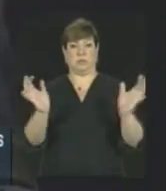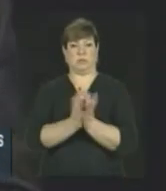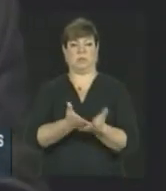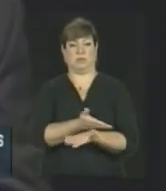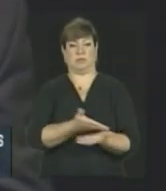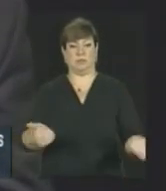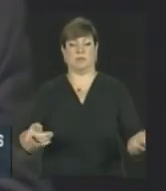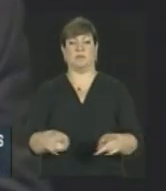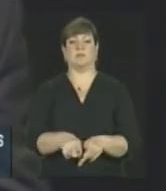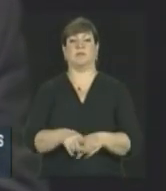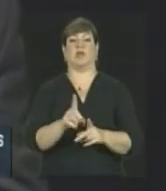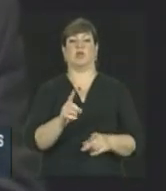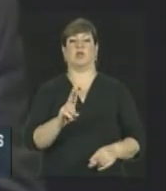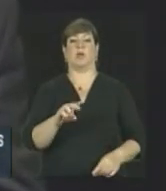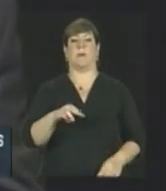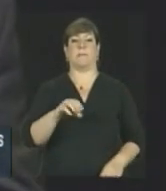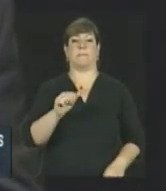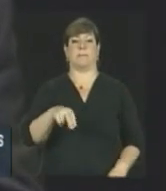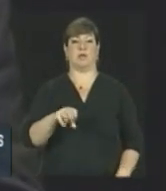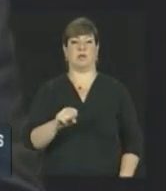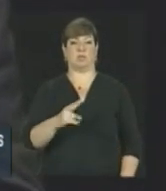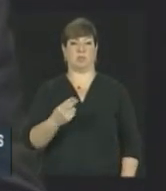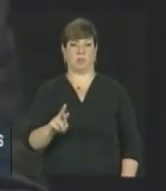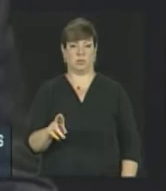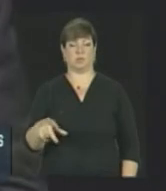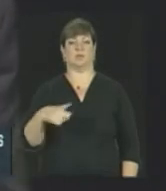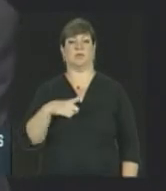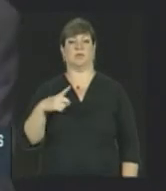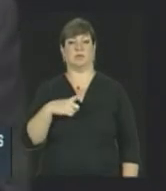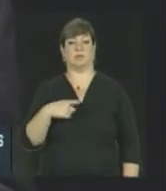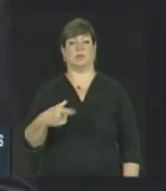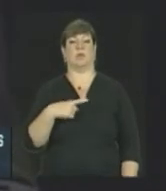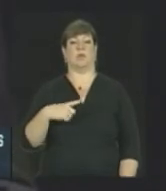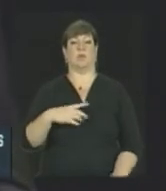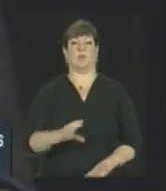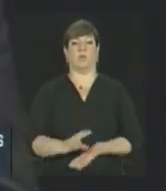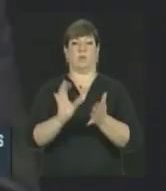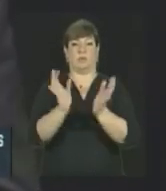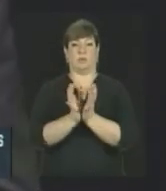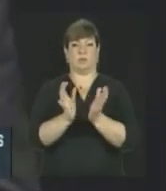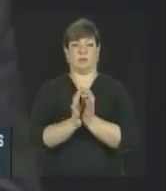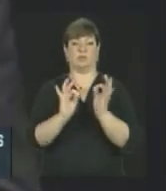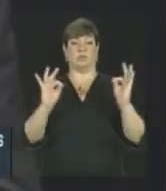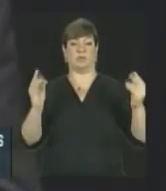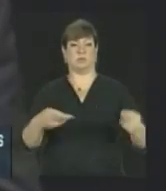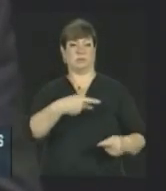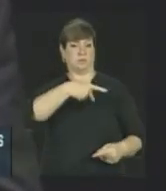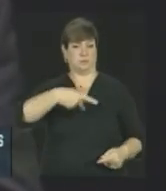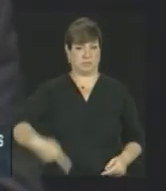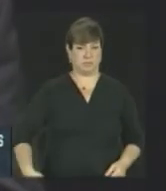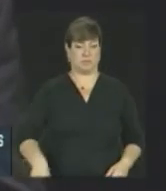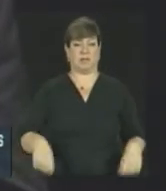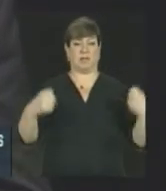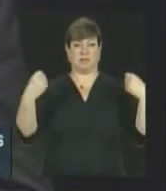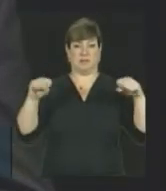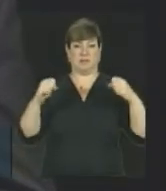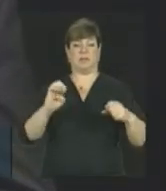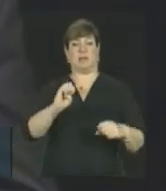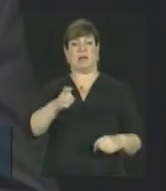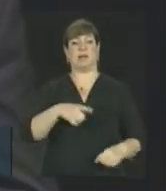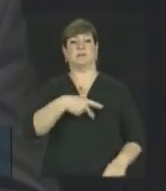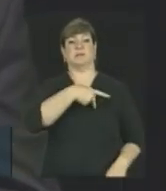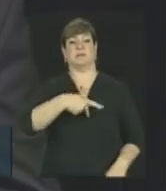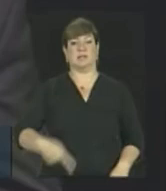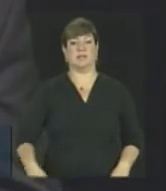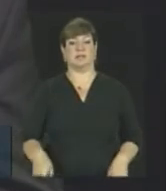presente, Dr. Mansur, presidente do Conselho Deliberativo. Excelentíssimo senhor presidente do esporte, ex-presidente do